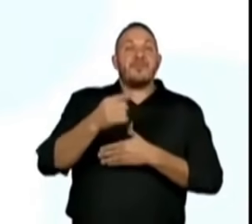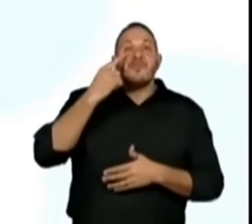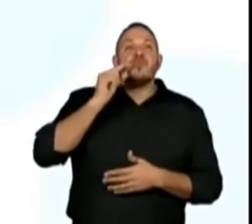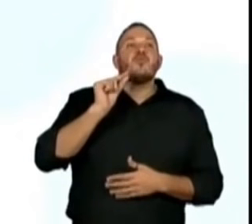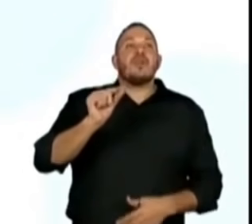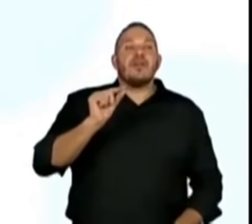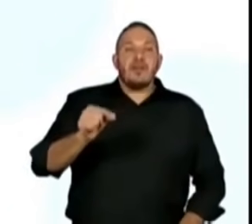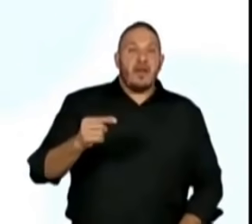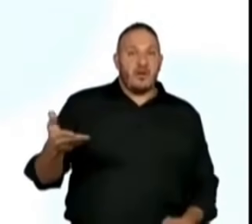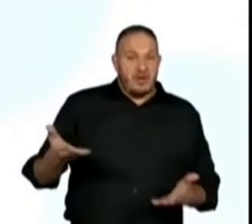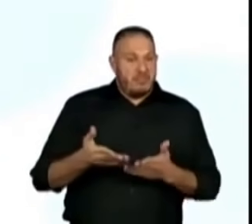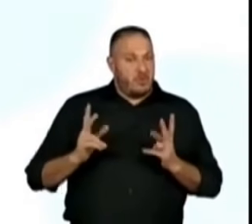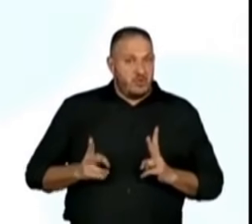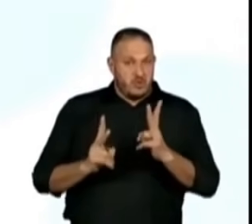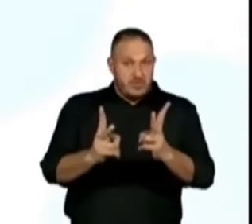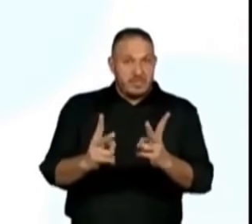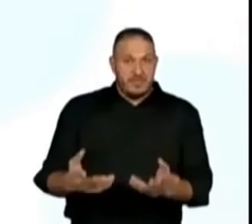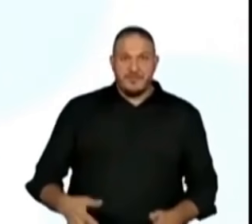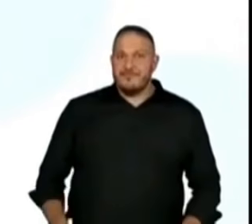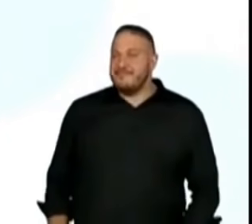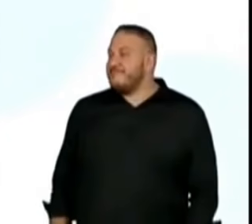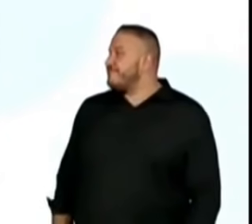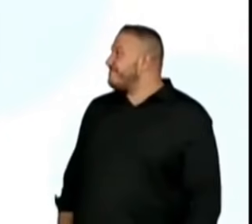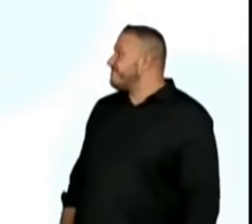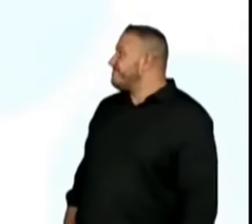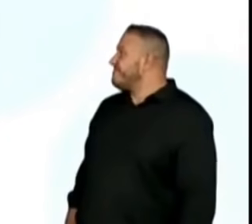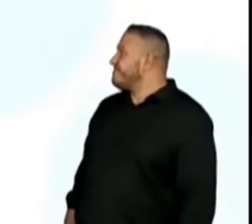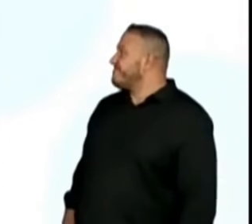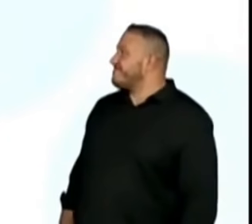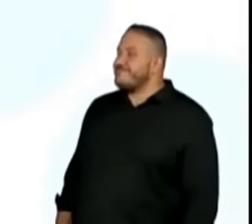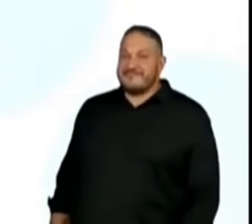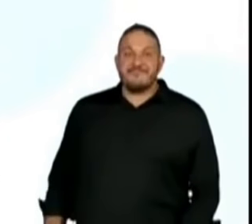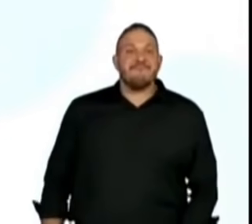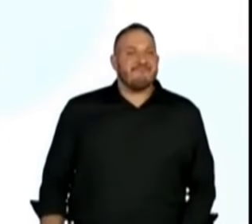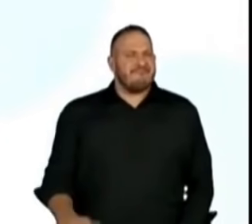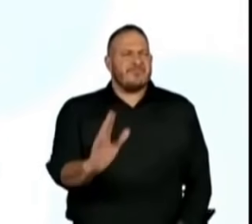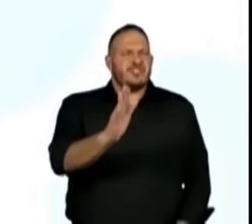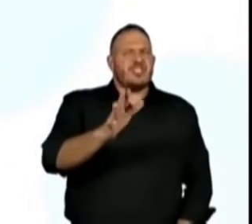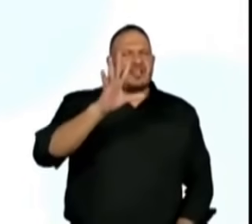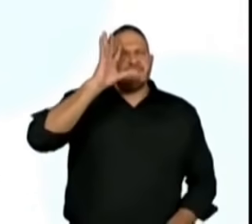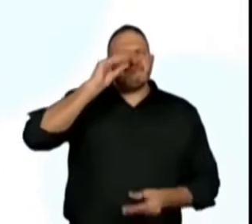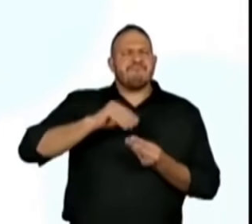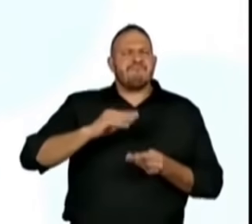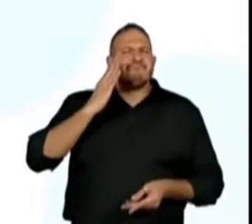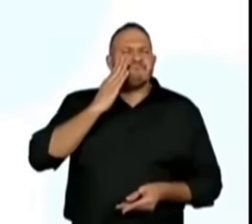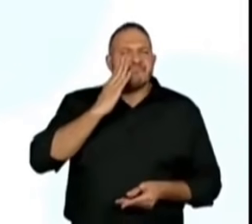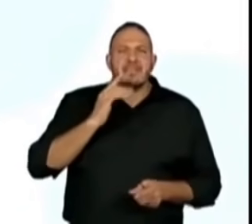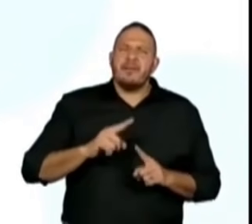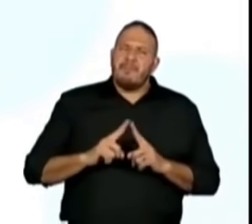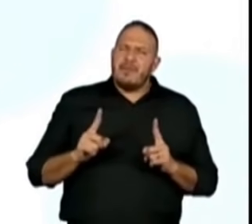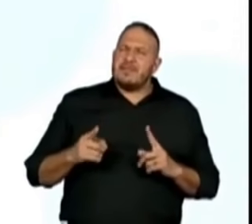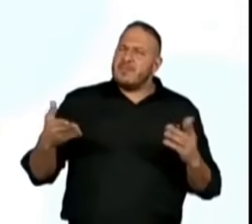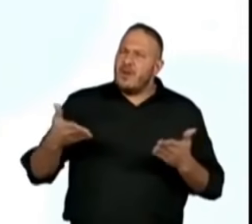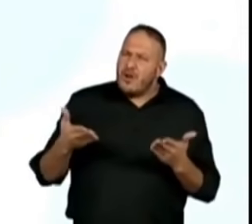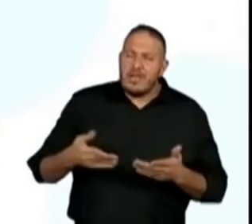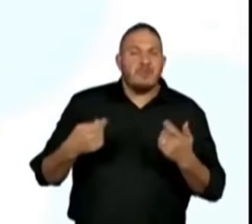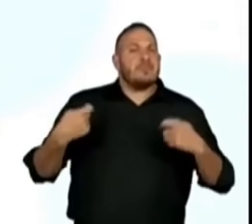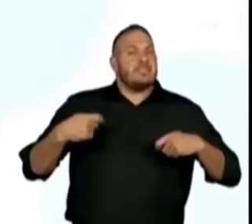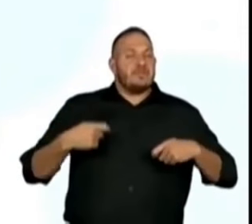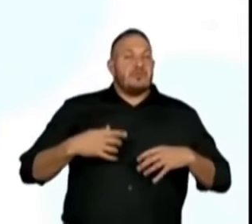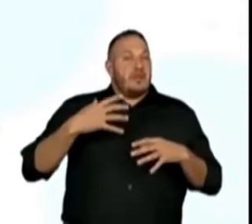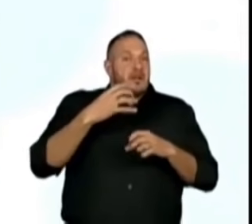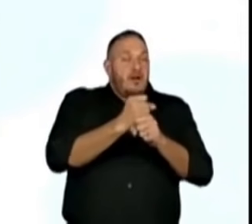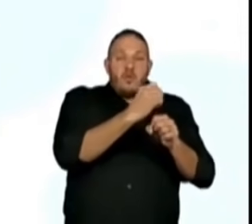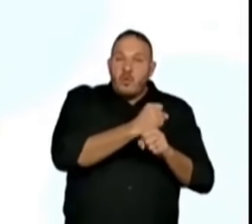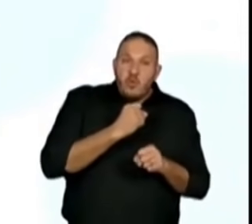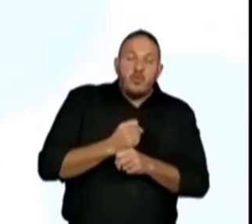uma continuação dessa. Ok, já entendi isso, Pro. Só que agora eu preciso que calcule o